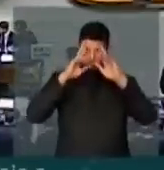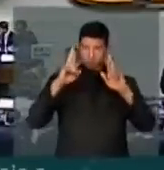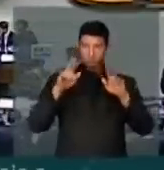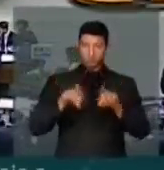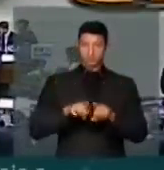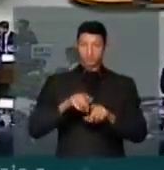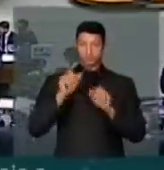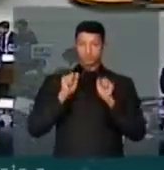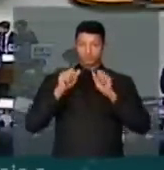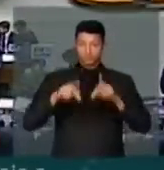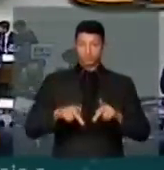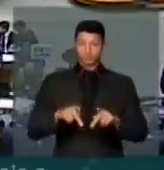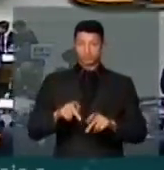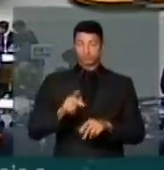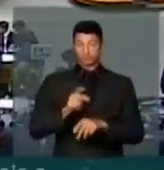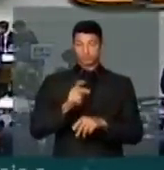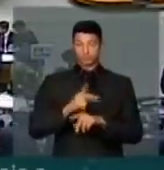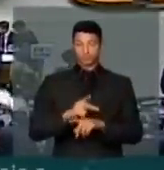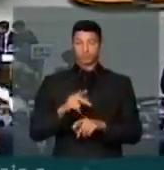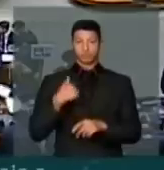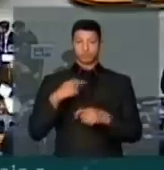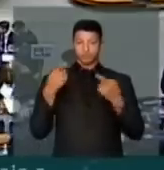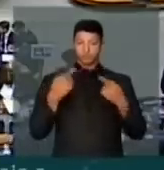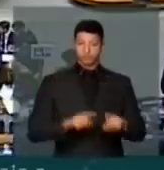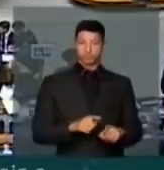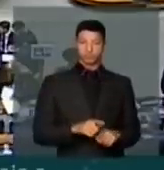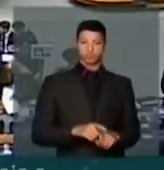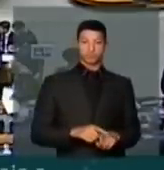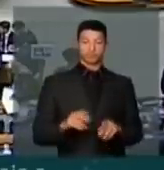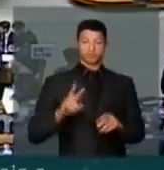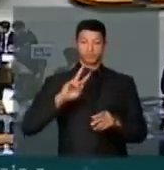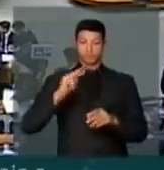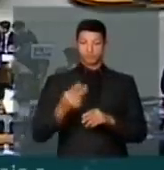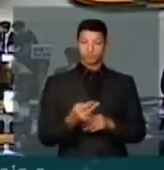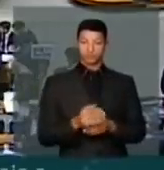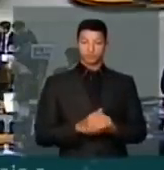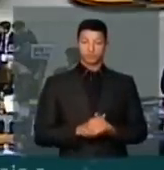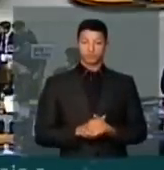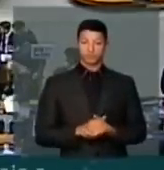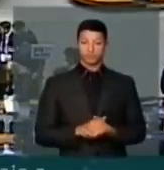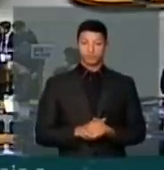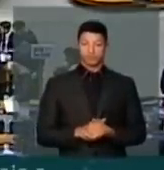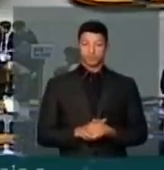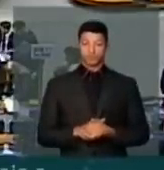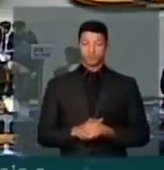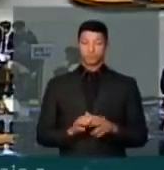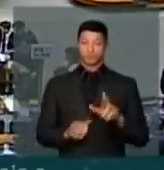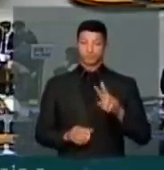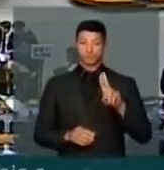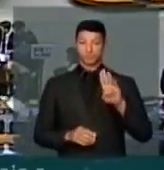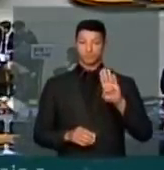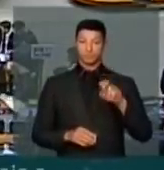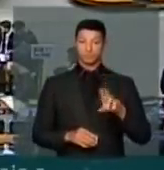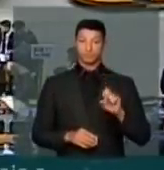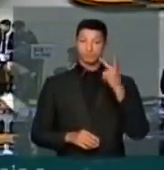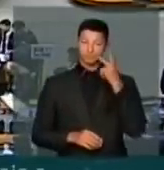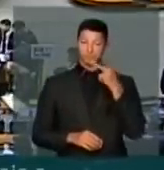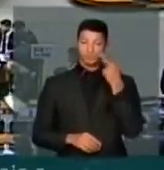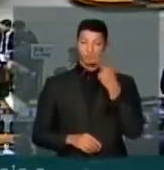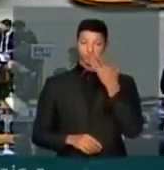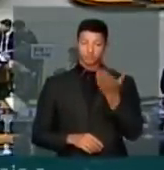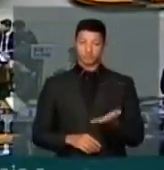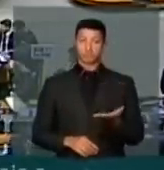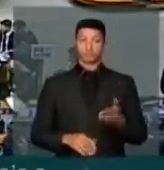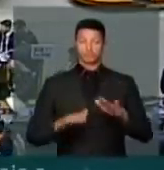respeito aos aposentados pensionistas, sou contrário à inversão da ordem. Deputado Rubens Bueno. Senhor presidente, para registrar a